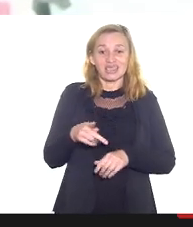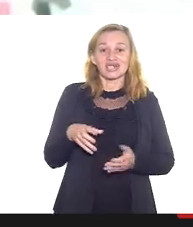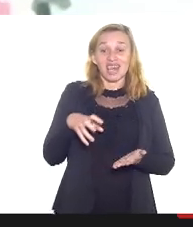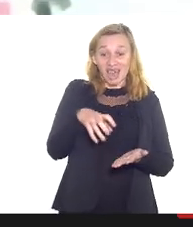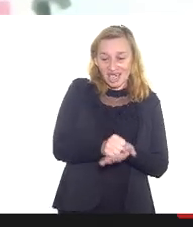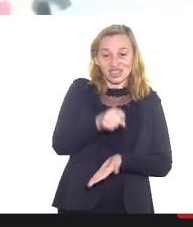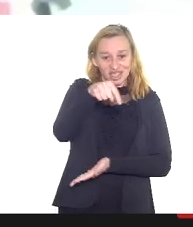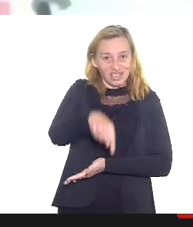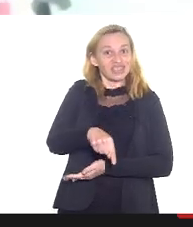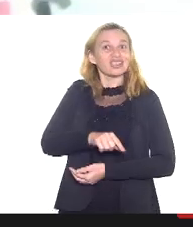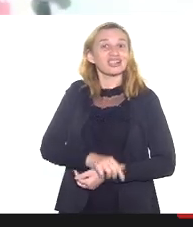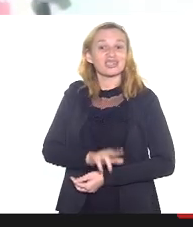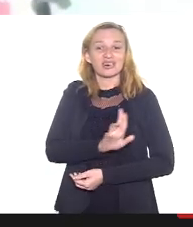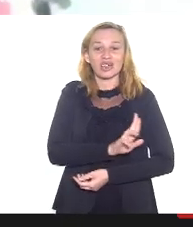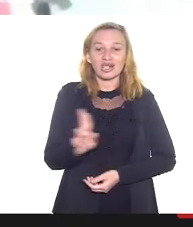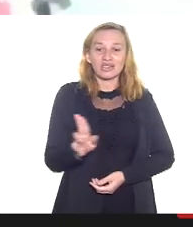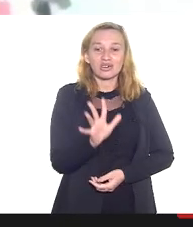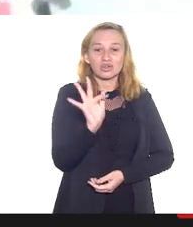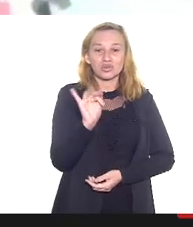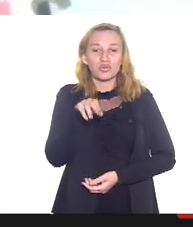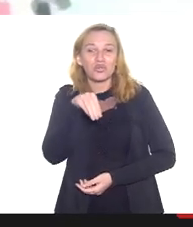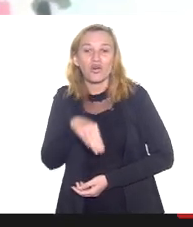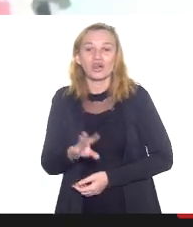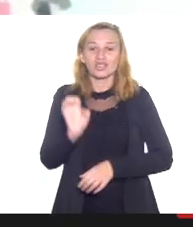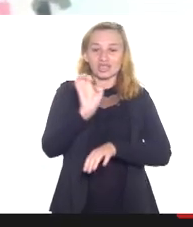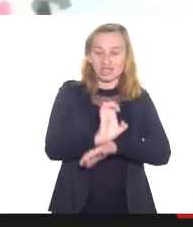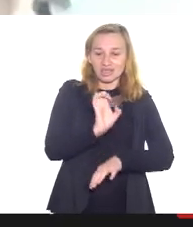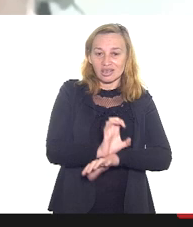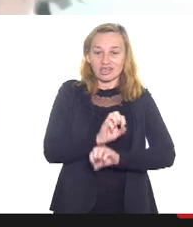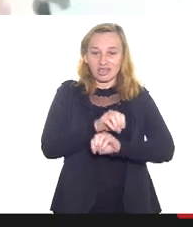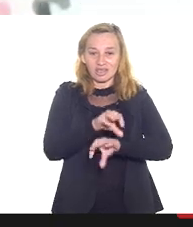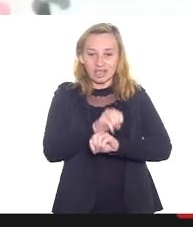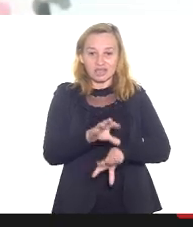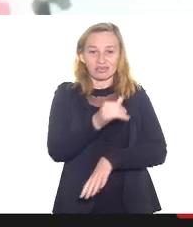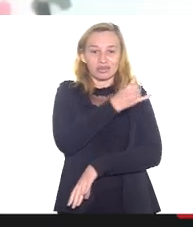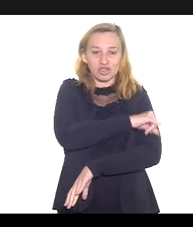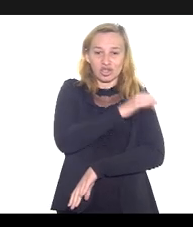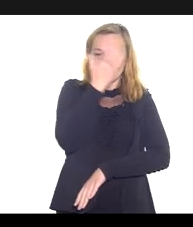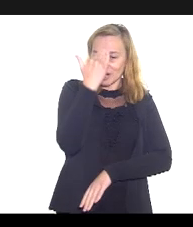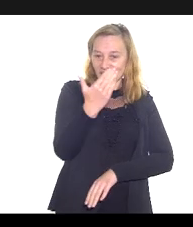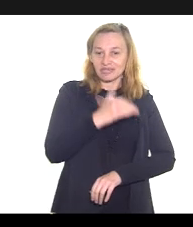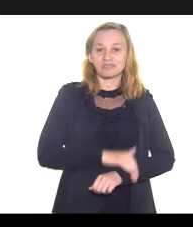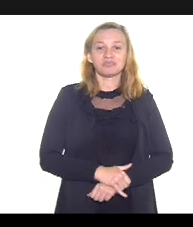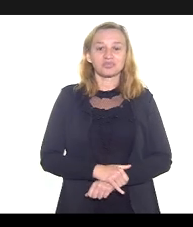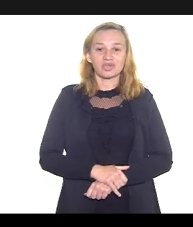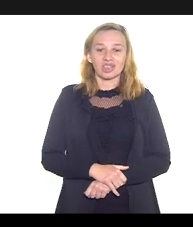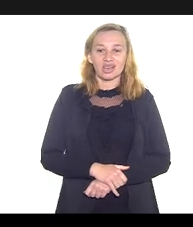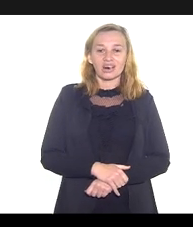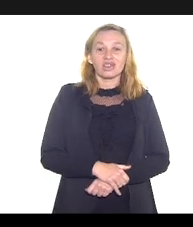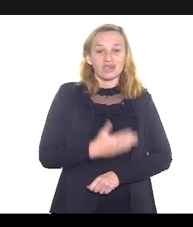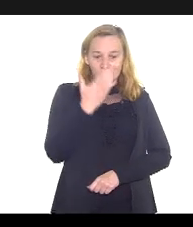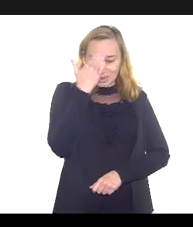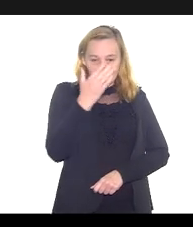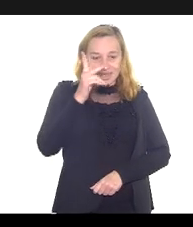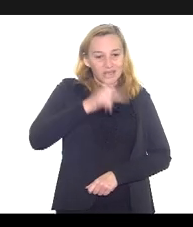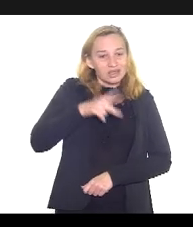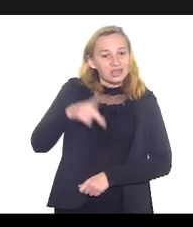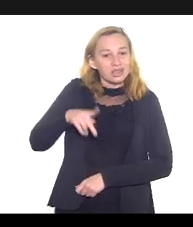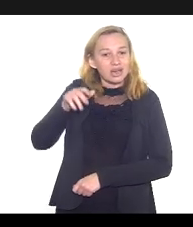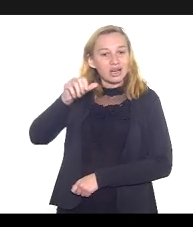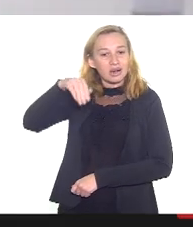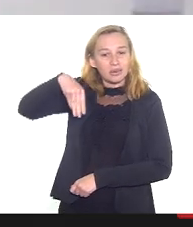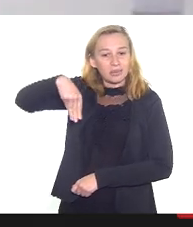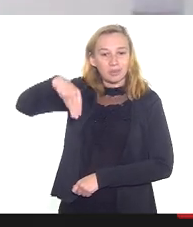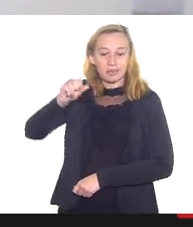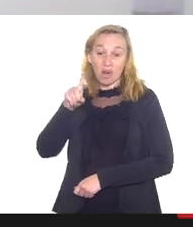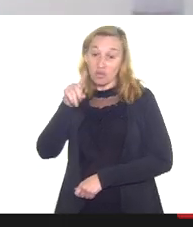isso registrado em nome do Fórum Estadual de Educação do Rio de Janeiro. Muito obrigada. Obrigado, professora Malvina.